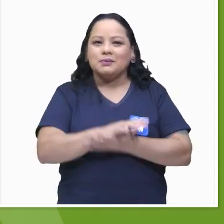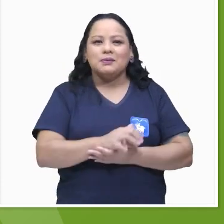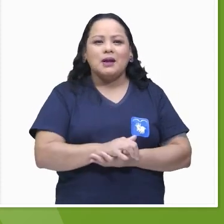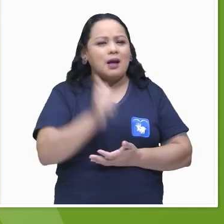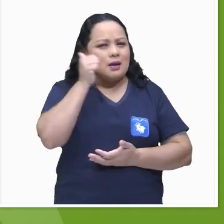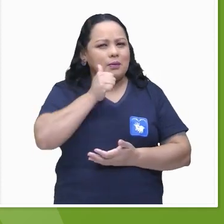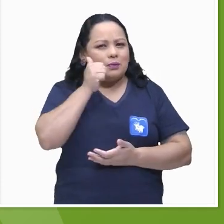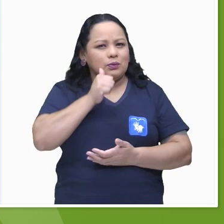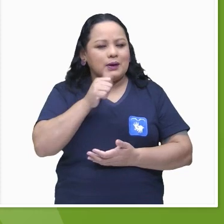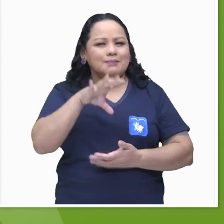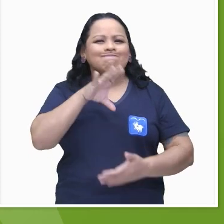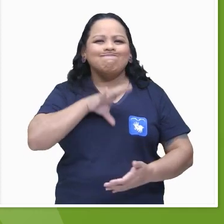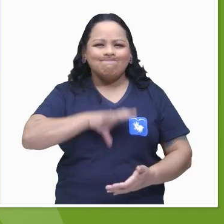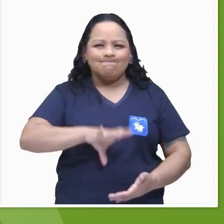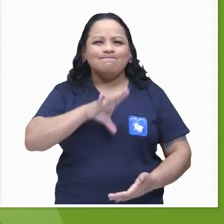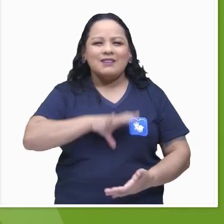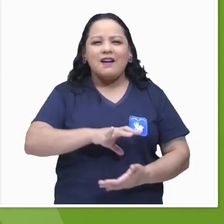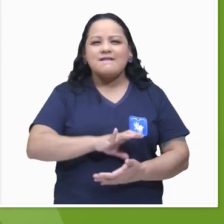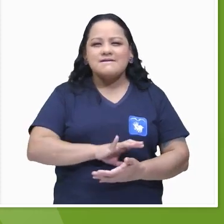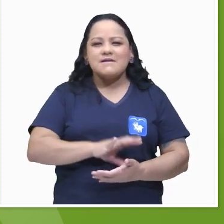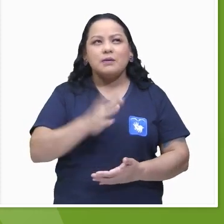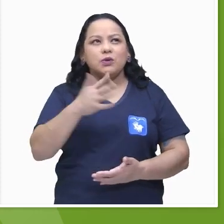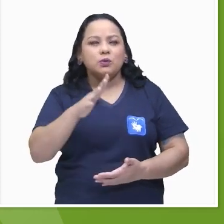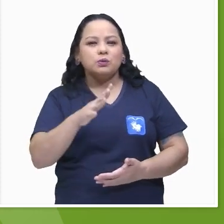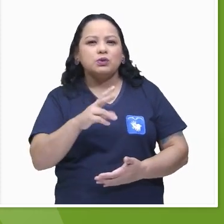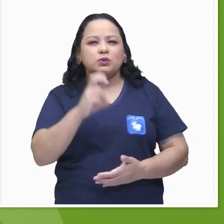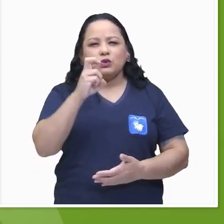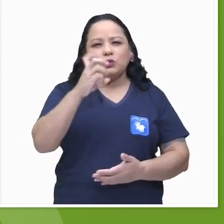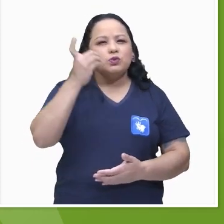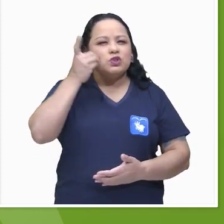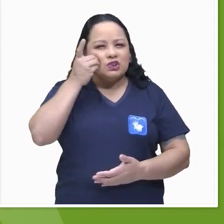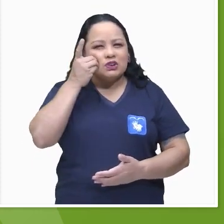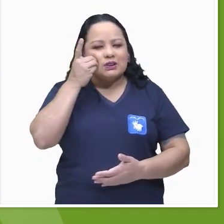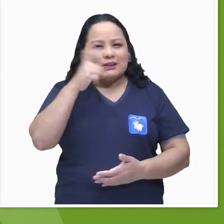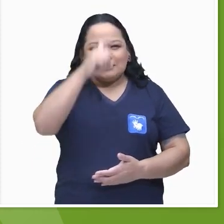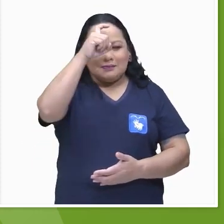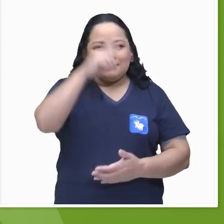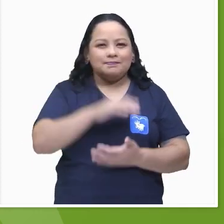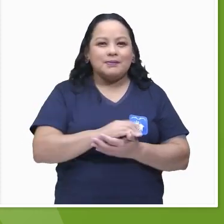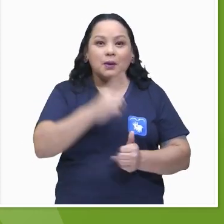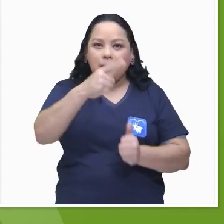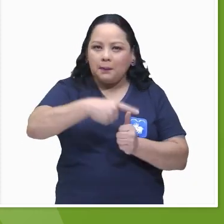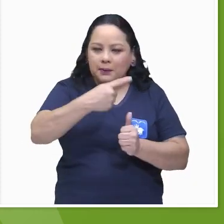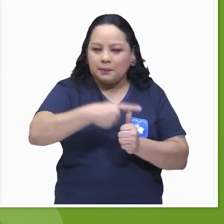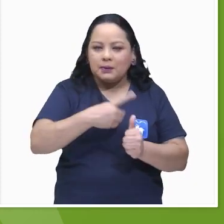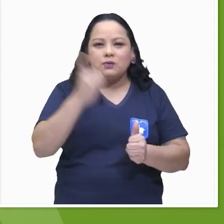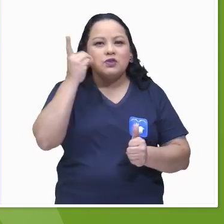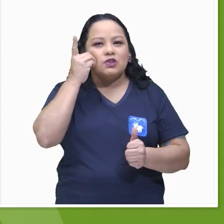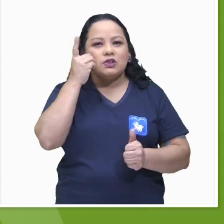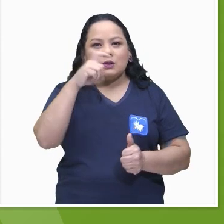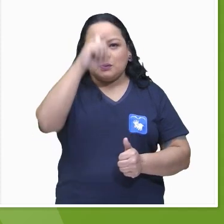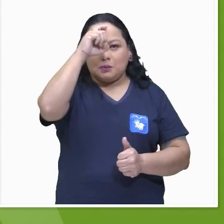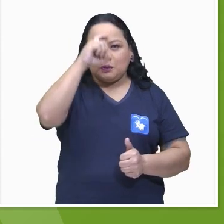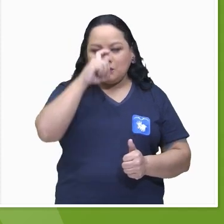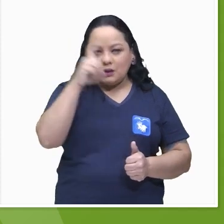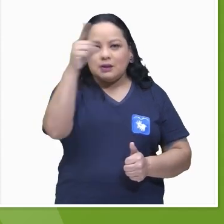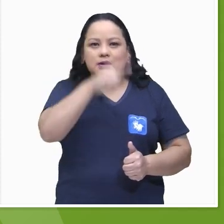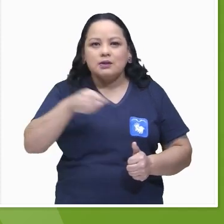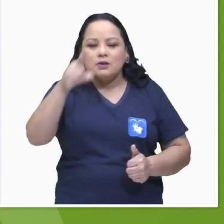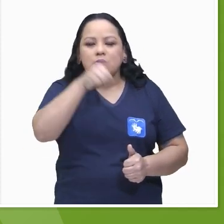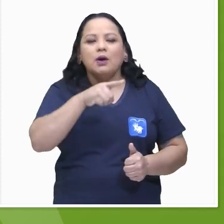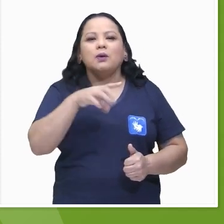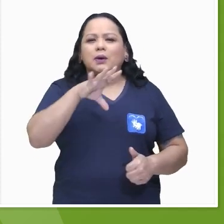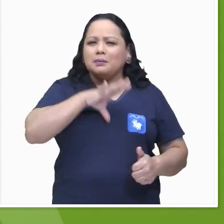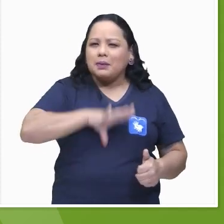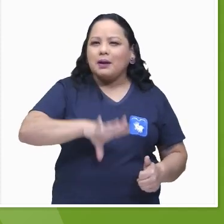menstruou. Menstrua-se mais ou menos por 5 dias, então esse é o primeiro dia do ciclo menstrual. E aí ela menstruou ali